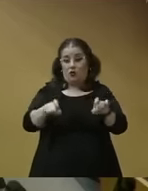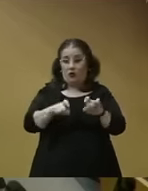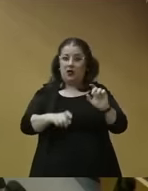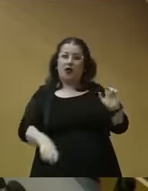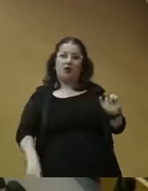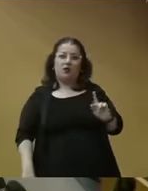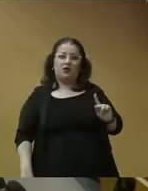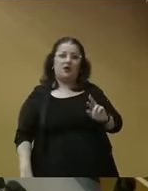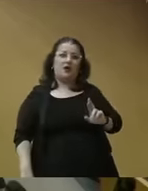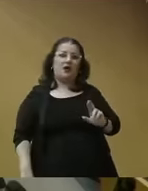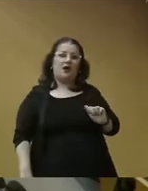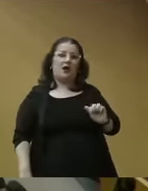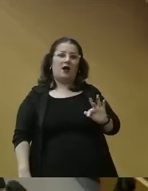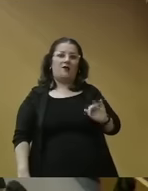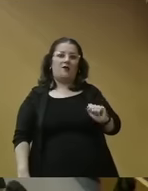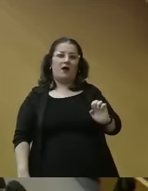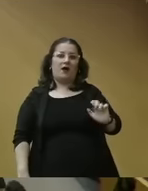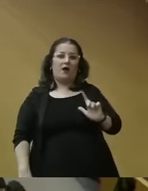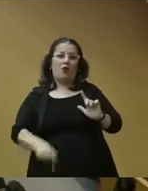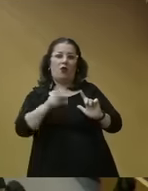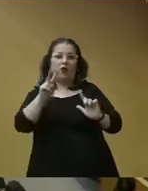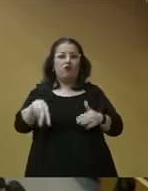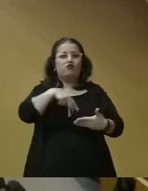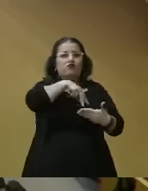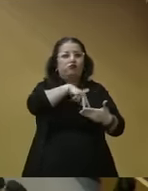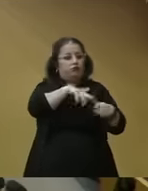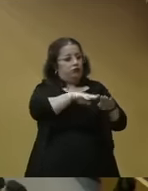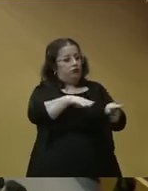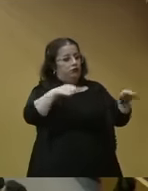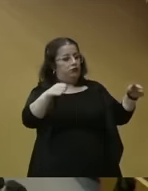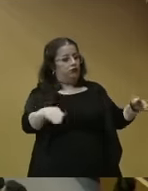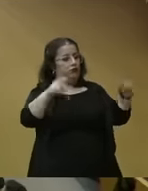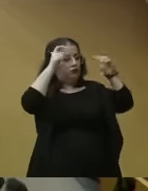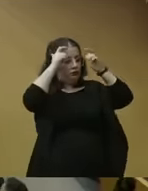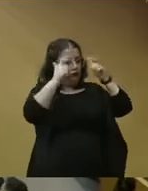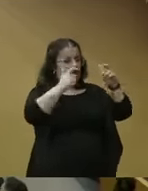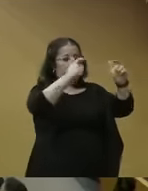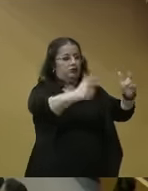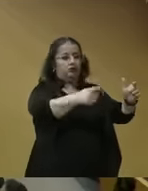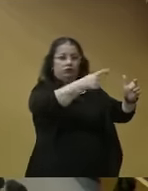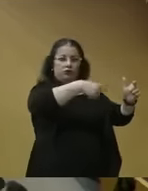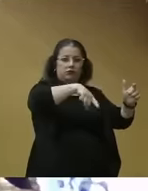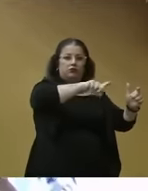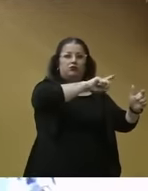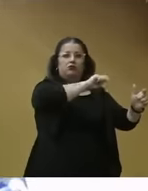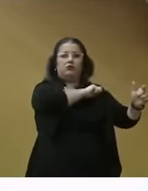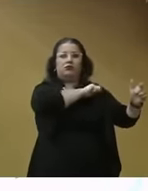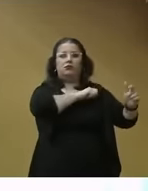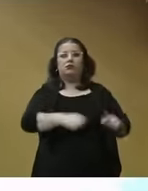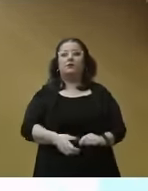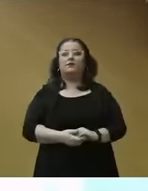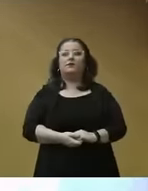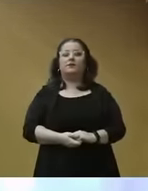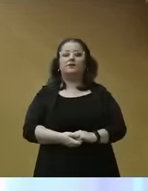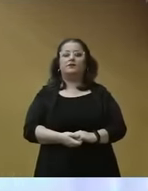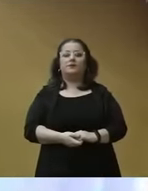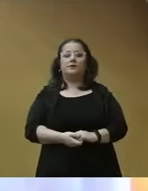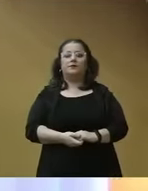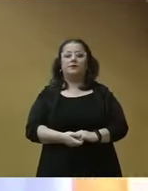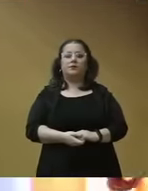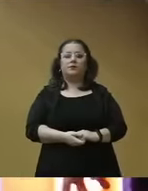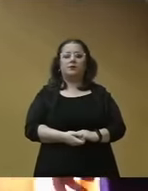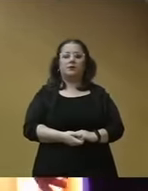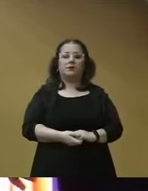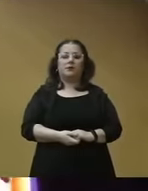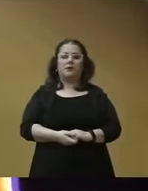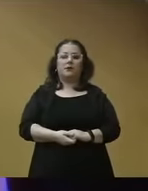Rafael Torchelsen, para que se posicione junto à mesa, a fim de proceder à colocação dos chapéus nos formandos.